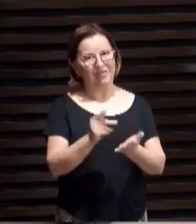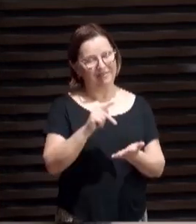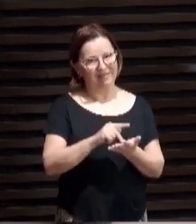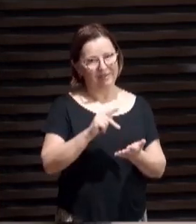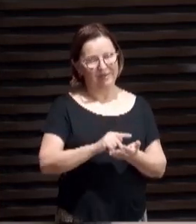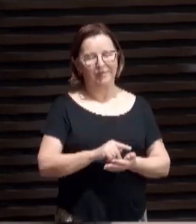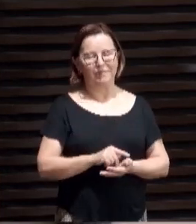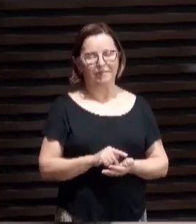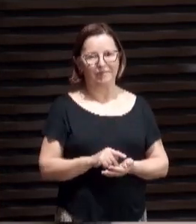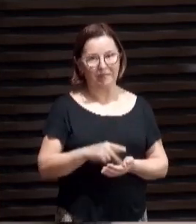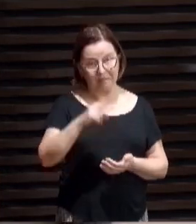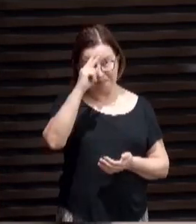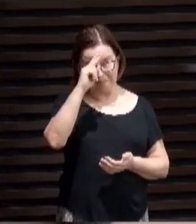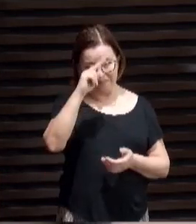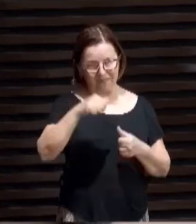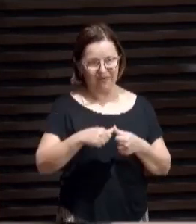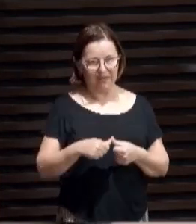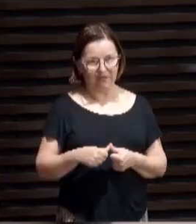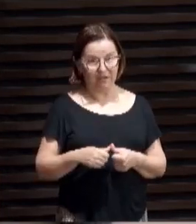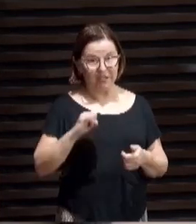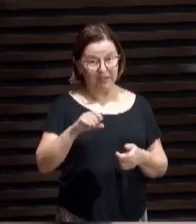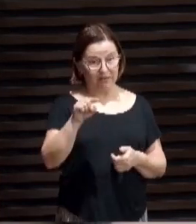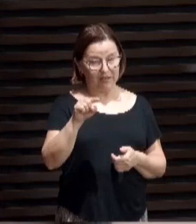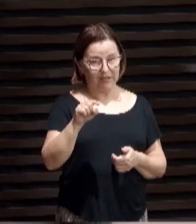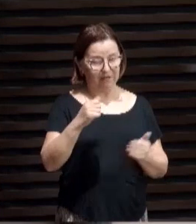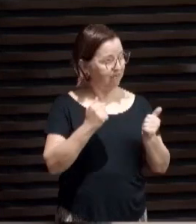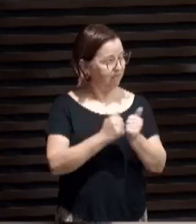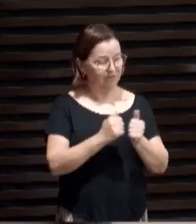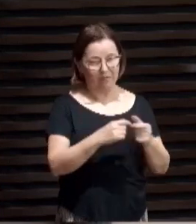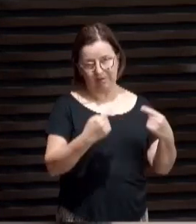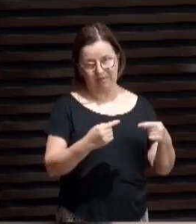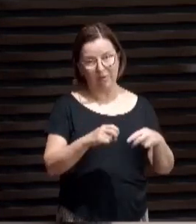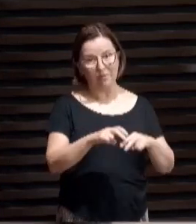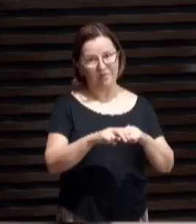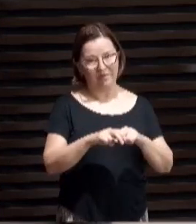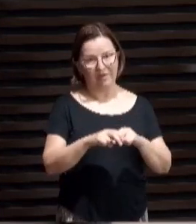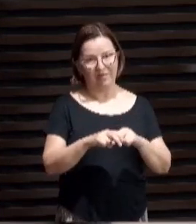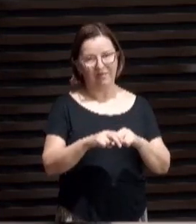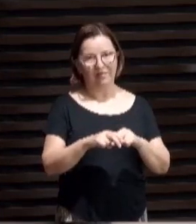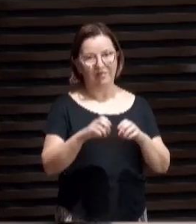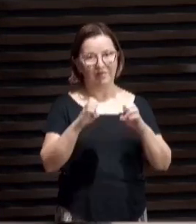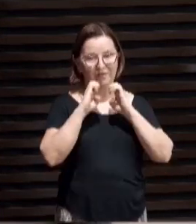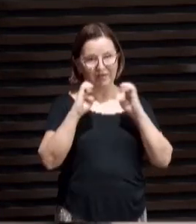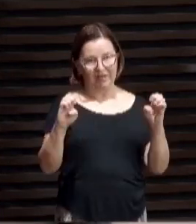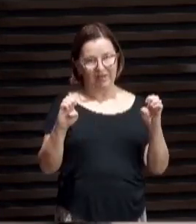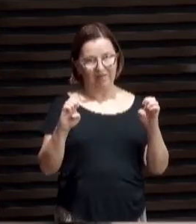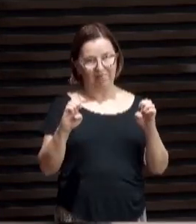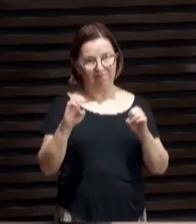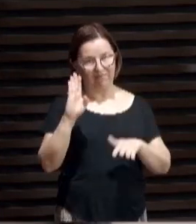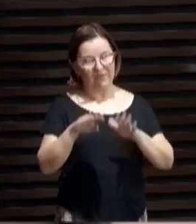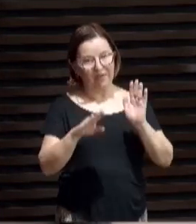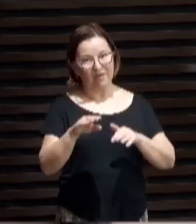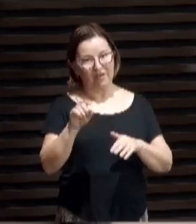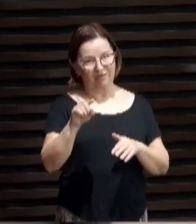Guarde bem isso. Se você não está sendo perseguido por causa do cristianismo, possivelmente o seu